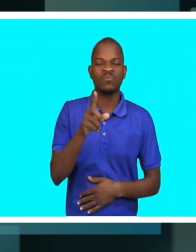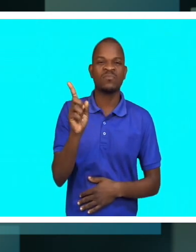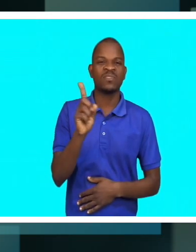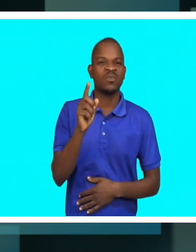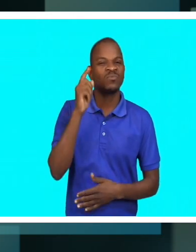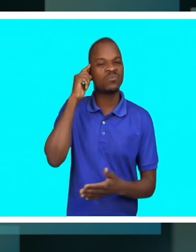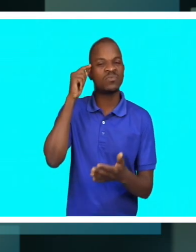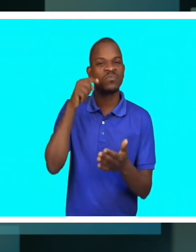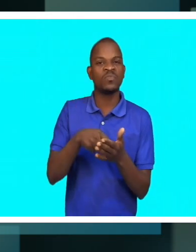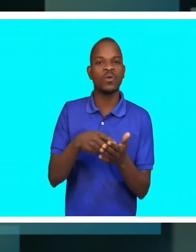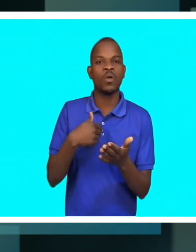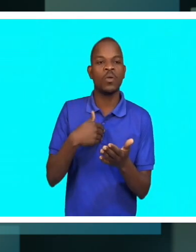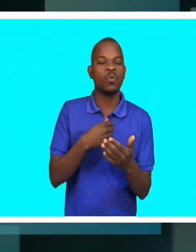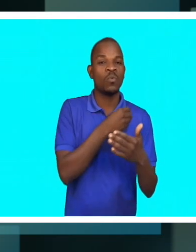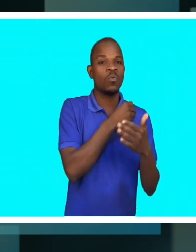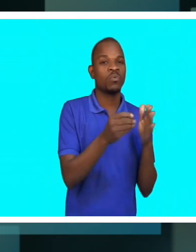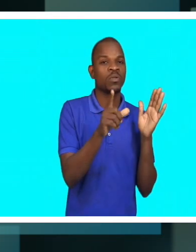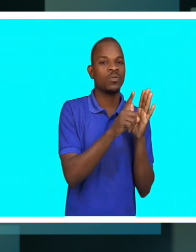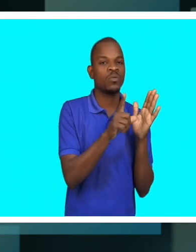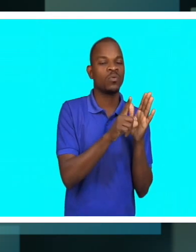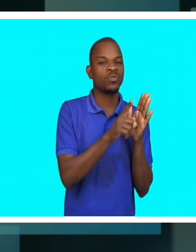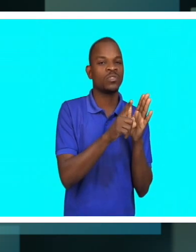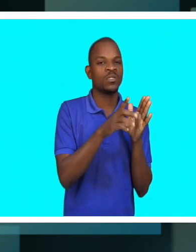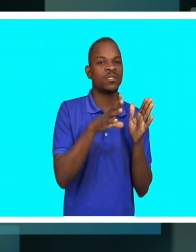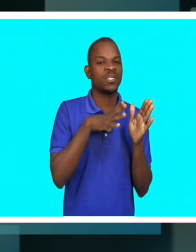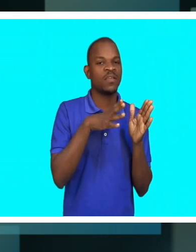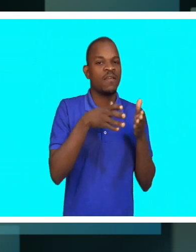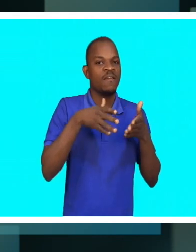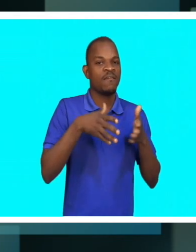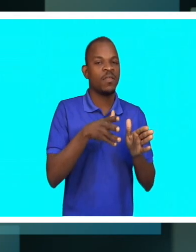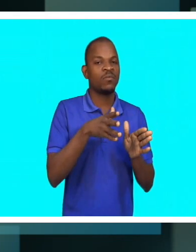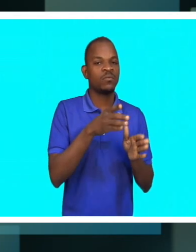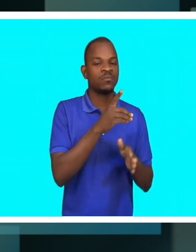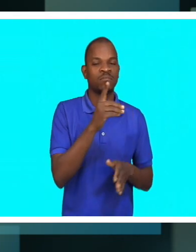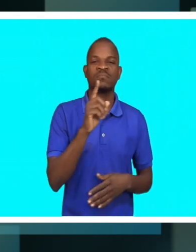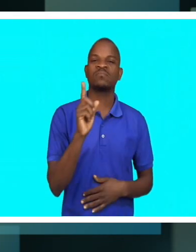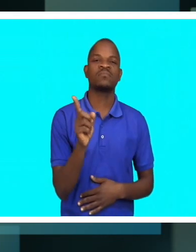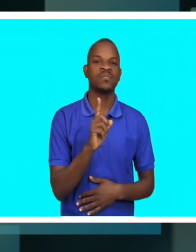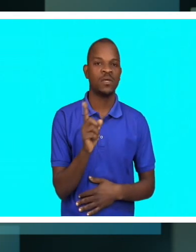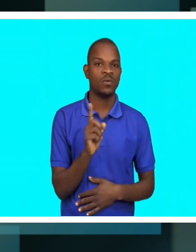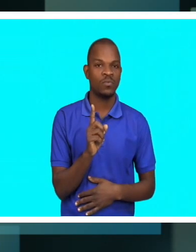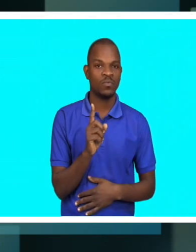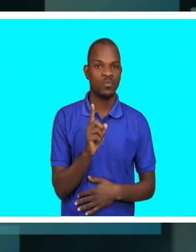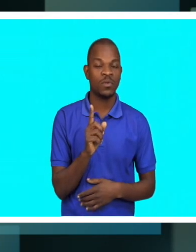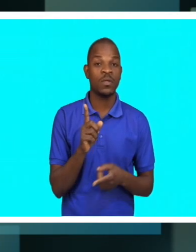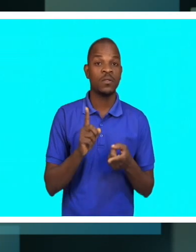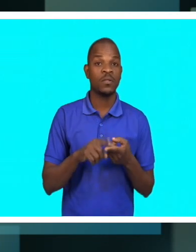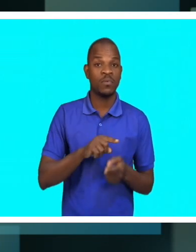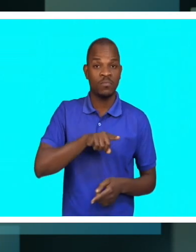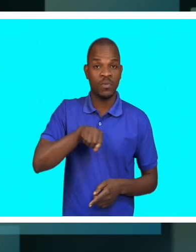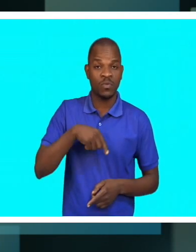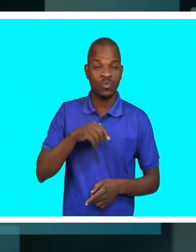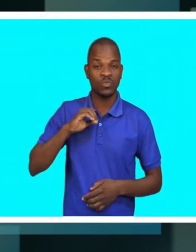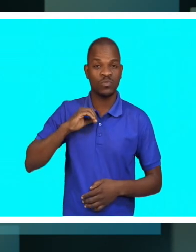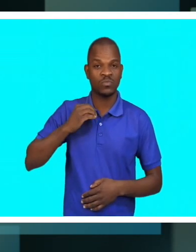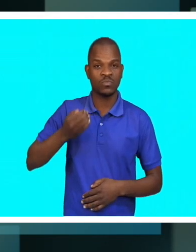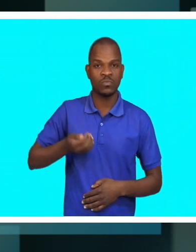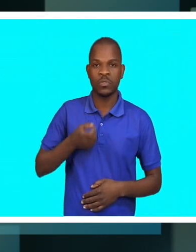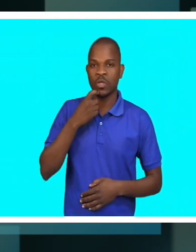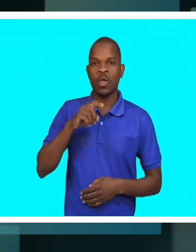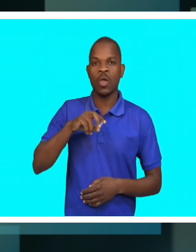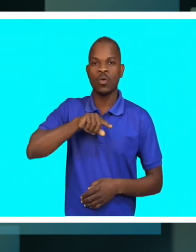Ninguém foi comprar no mercado para ser mãe especial ou pai especial. E para nós, as mulheres, ninguém